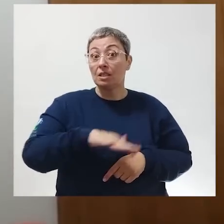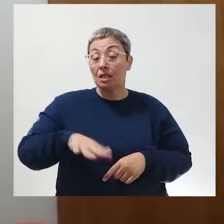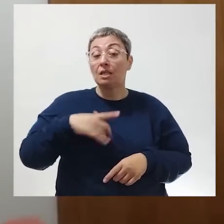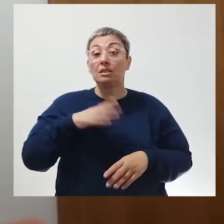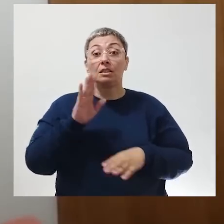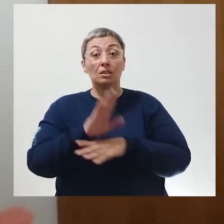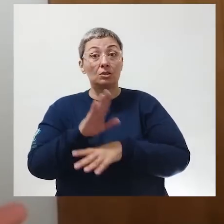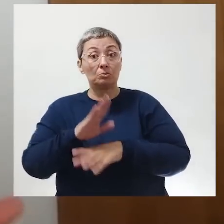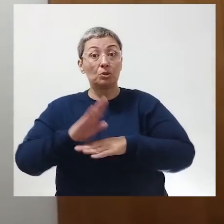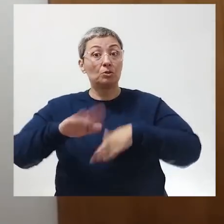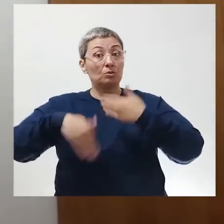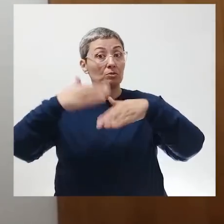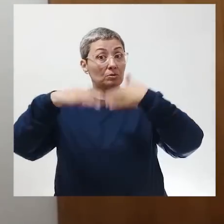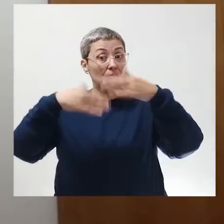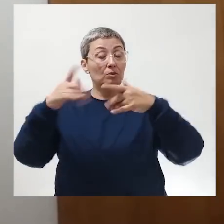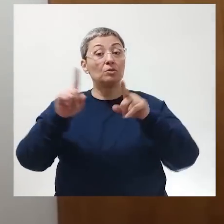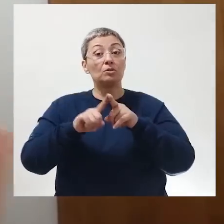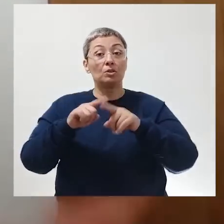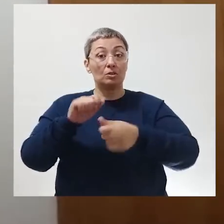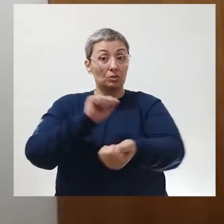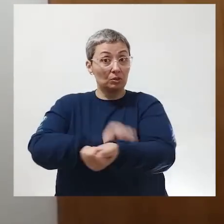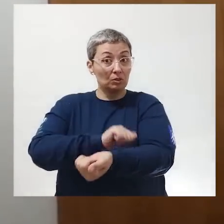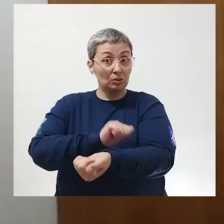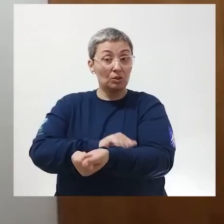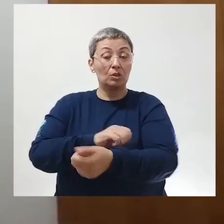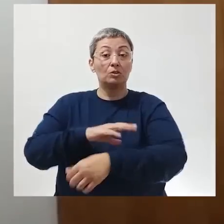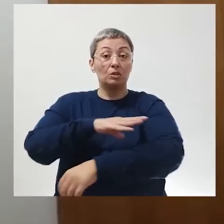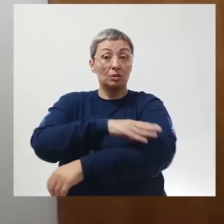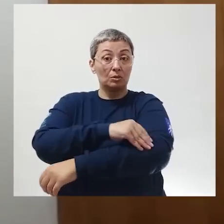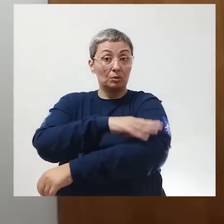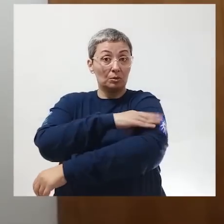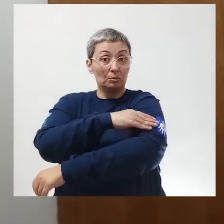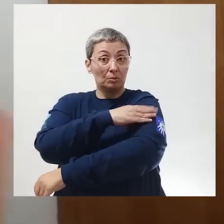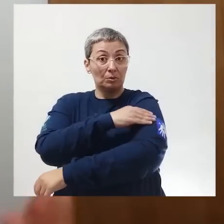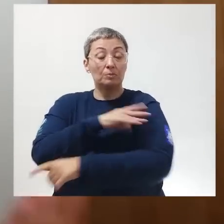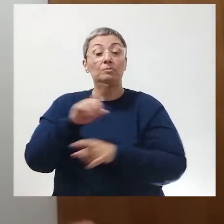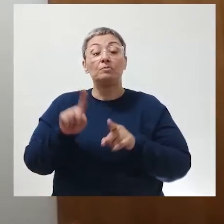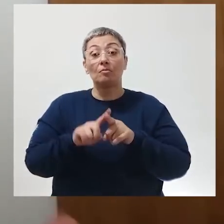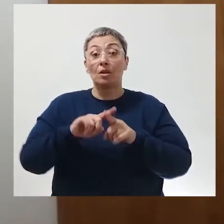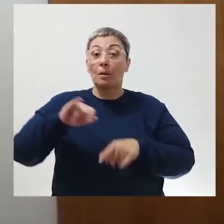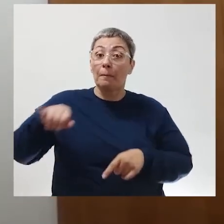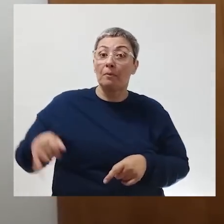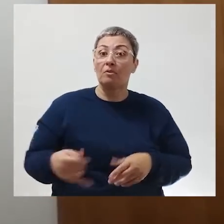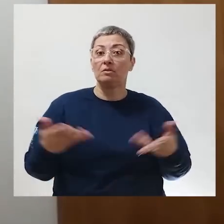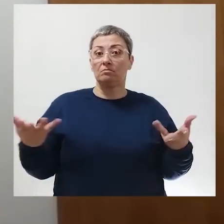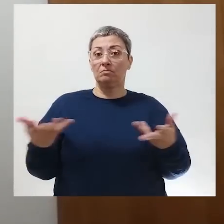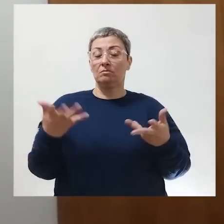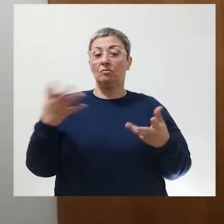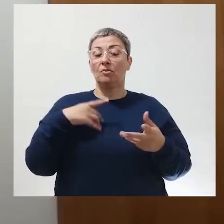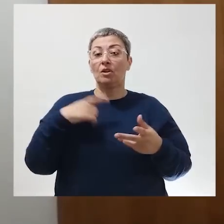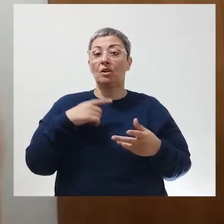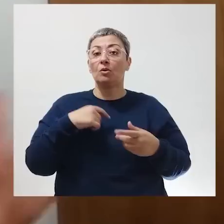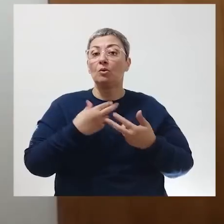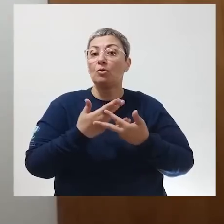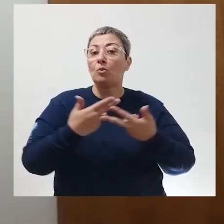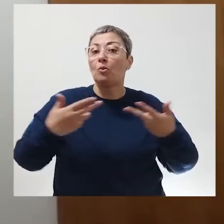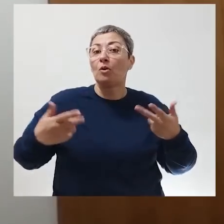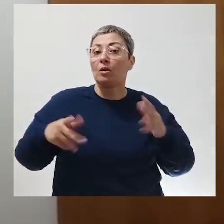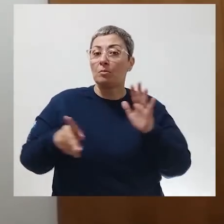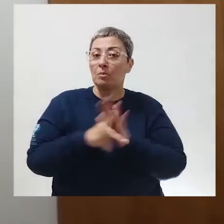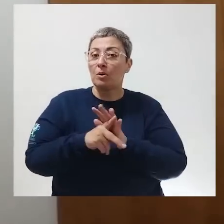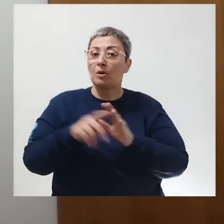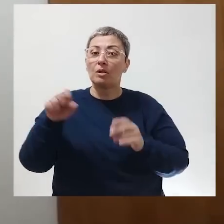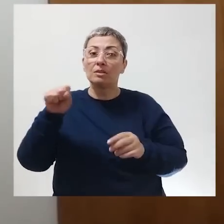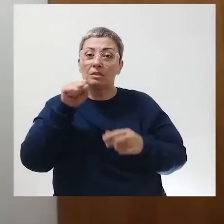no desenvolvimento dos ossos e dos músculos. E para aproveitar melhor os nutrientes das verduras e